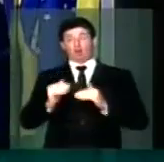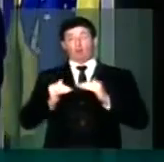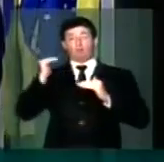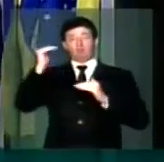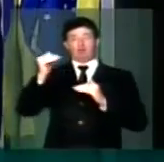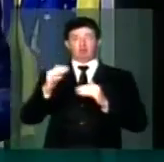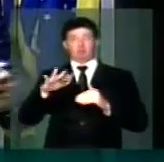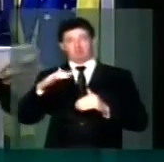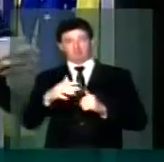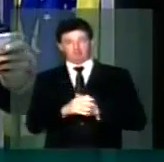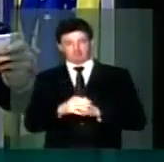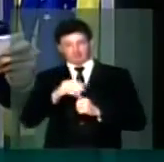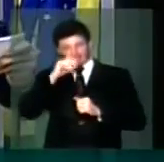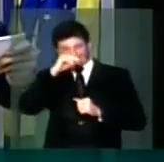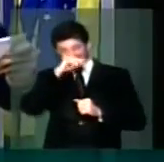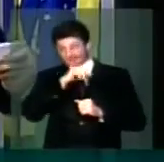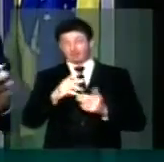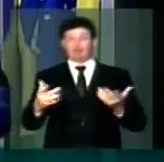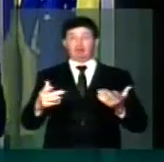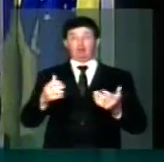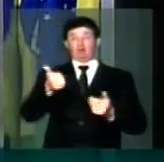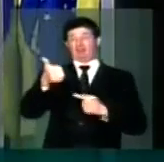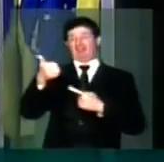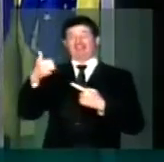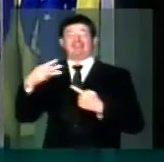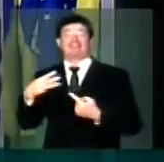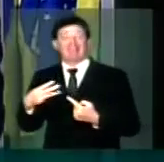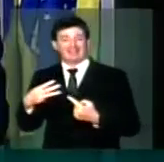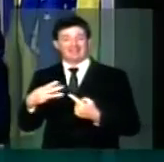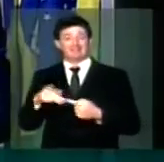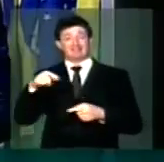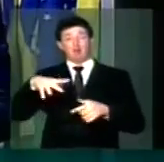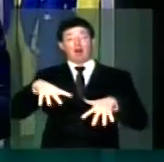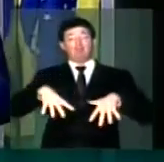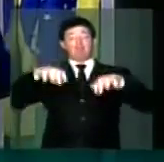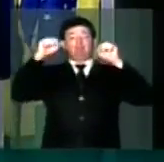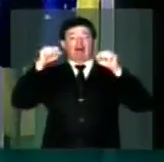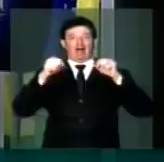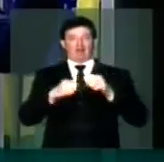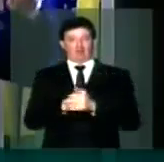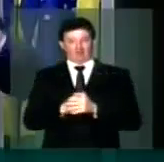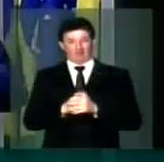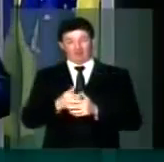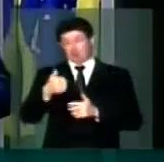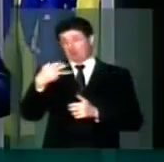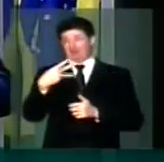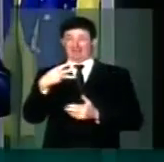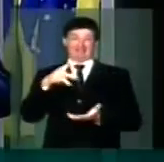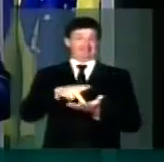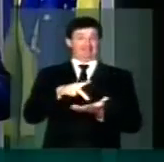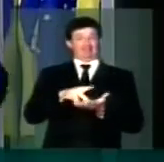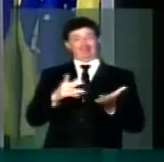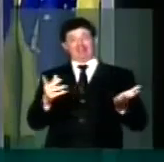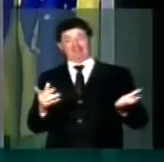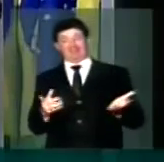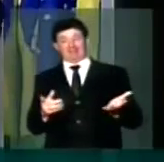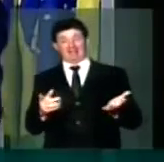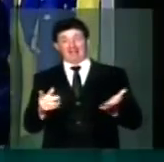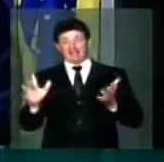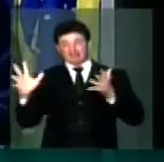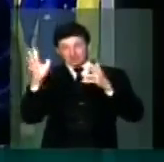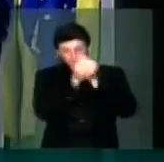42%. E a simbologia do 13, o 13 do apagão, o 13 da verdade, o apagão